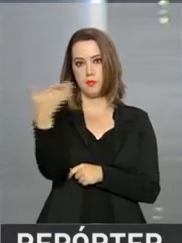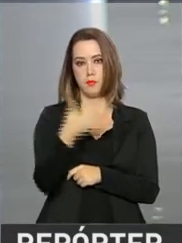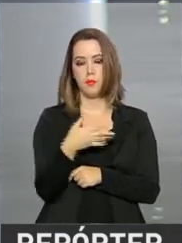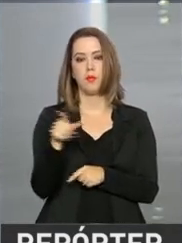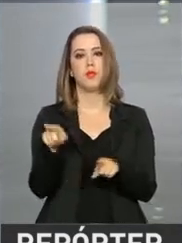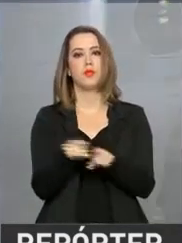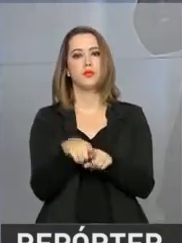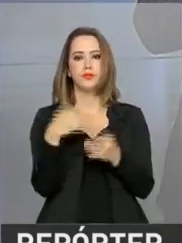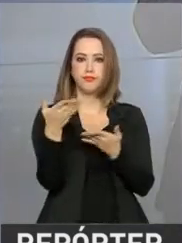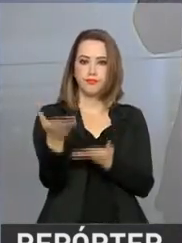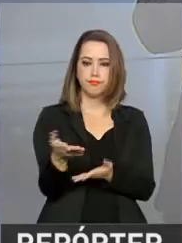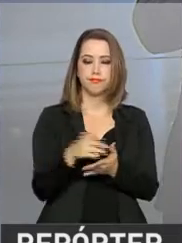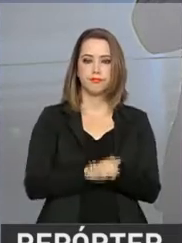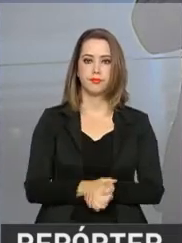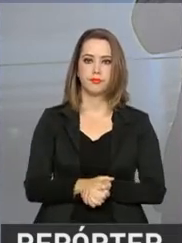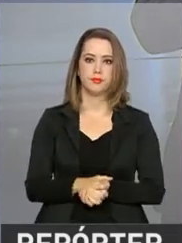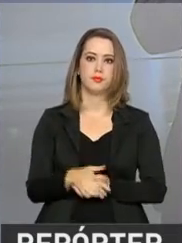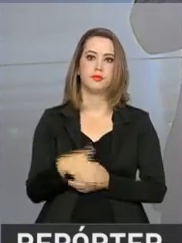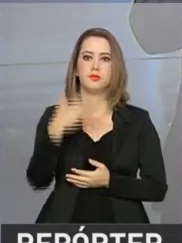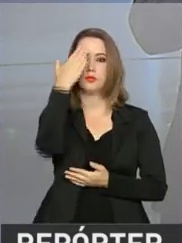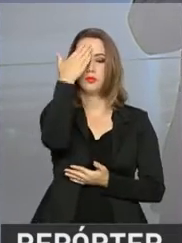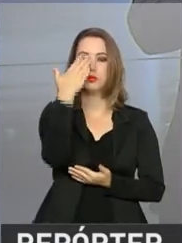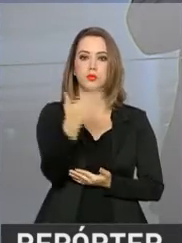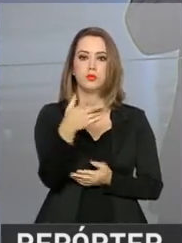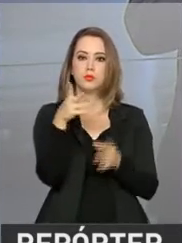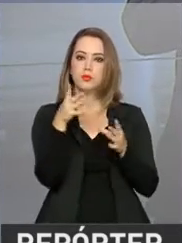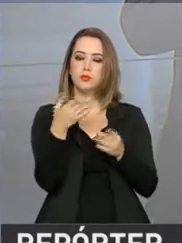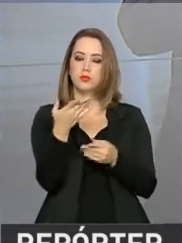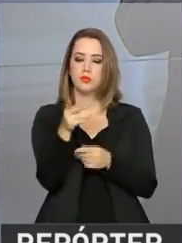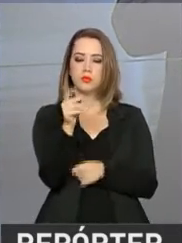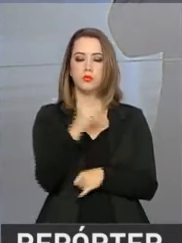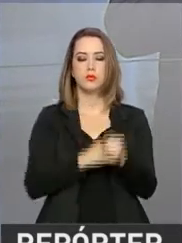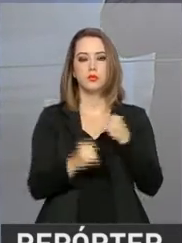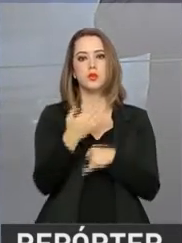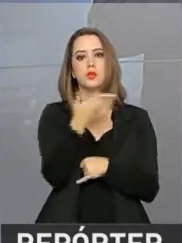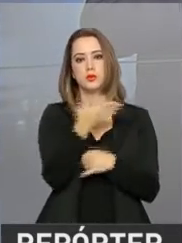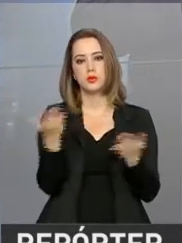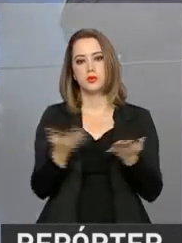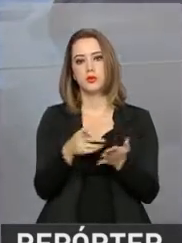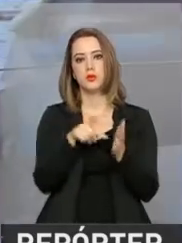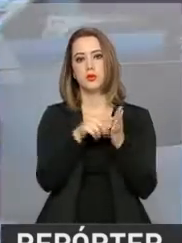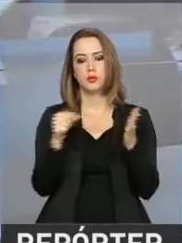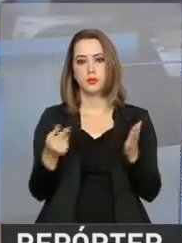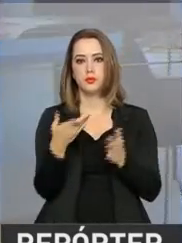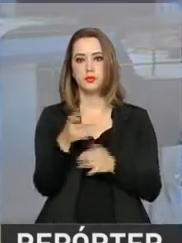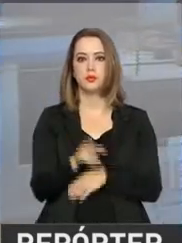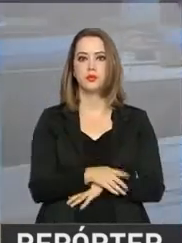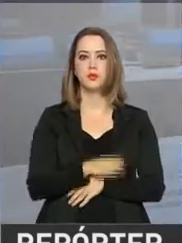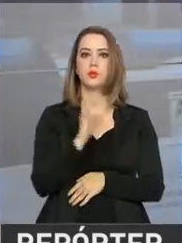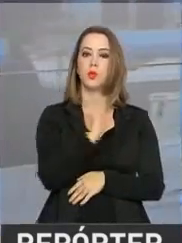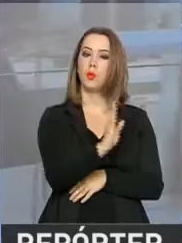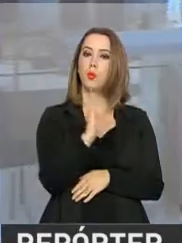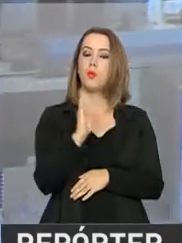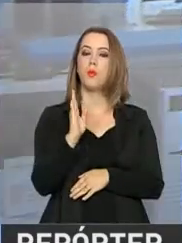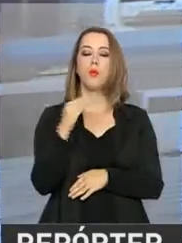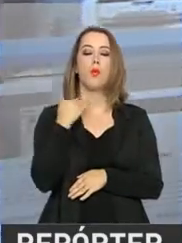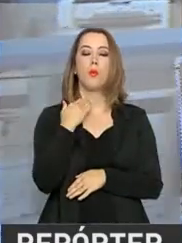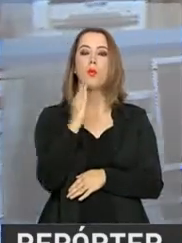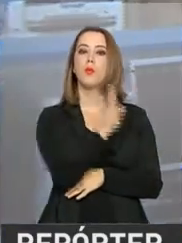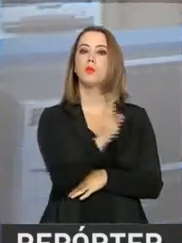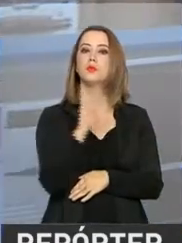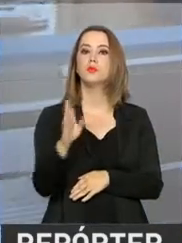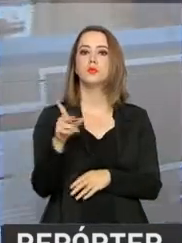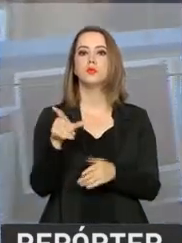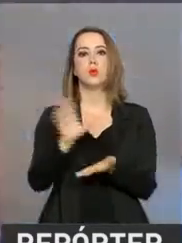eu voto com você no estúdio leandro obrigado paulo pelas informações aí do palácio do planalto e o banco do brasil anunciou 101 bilhões